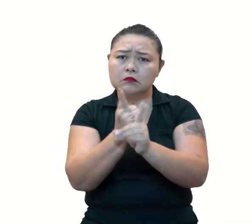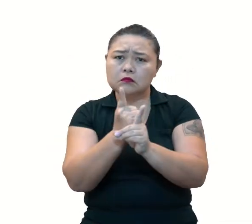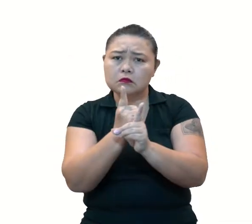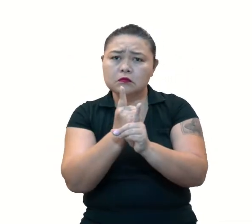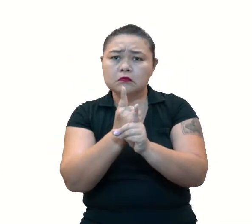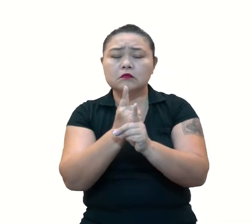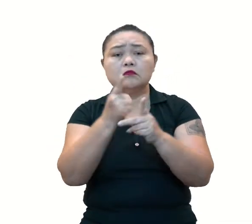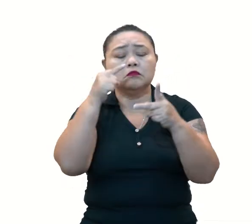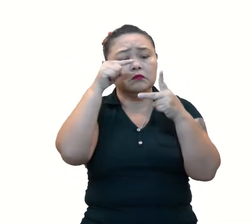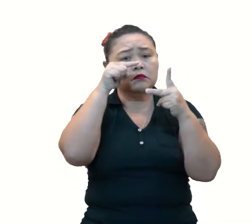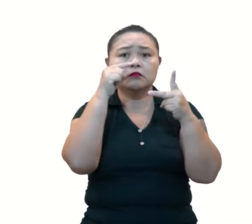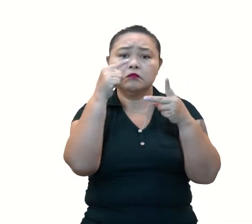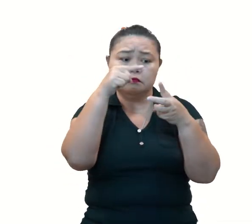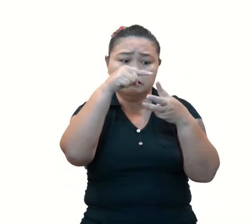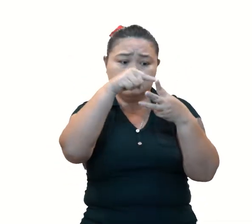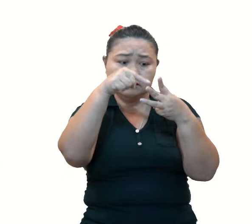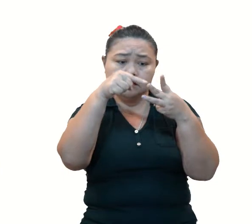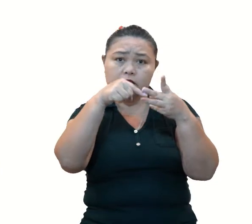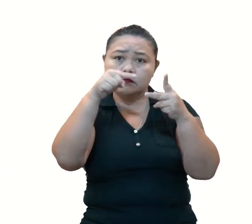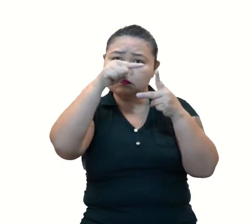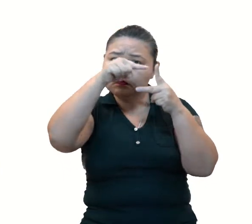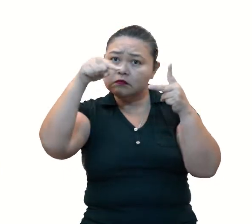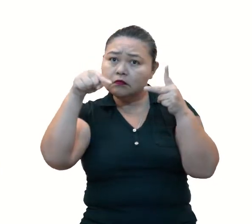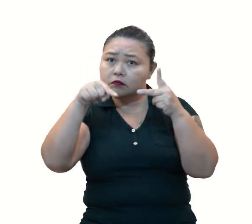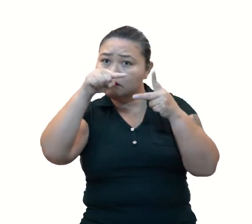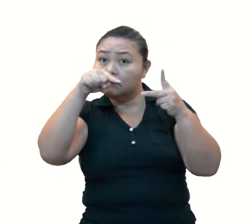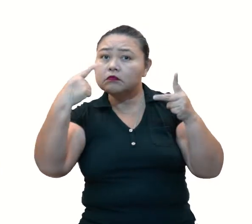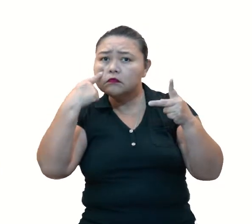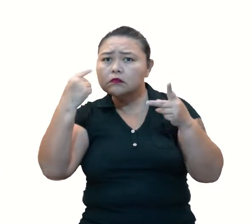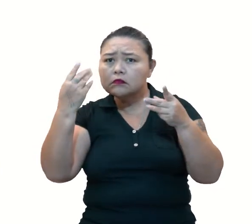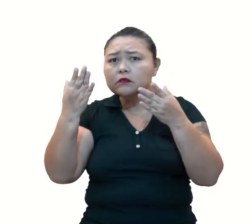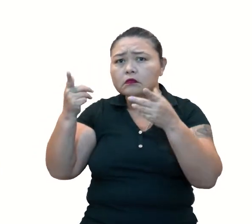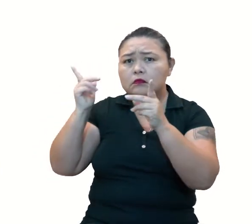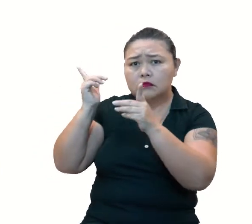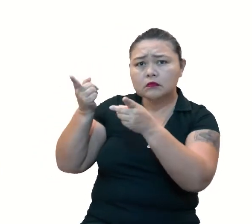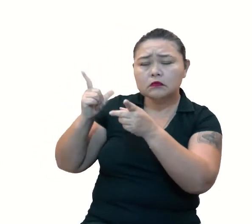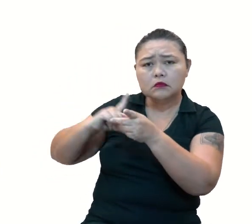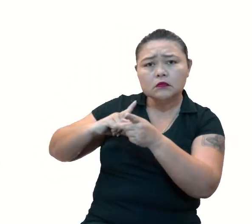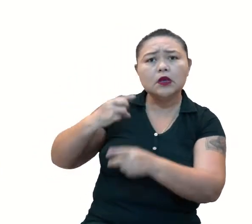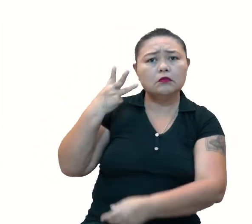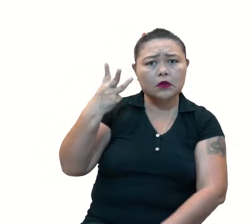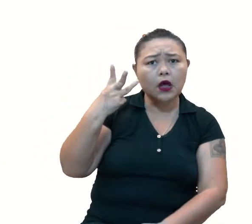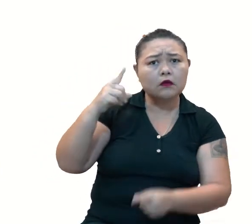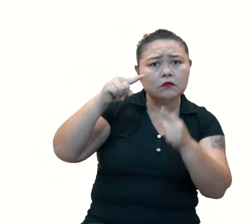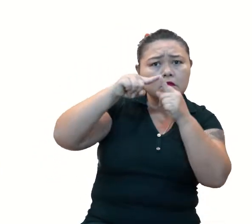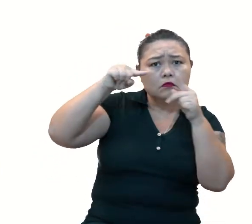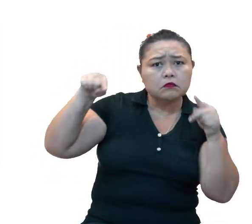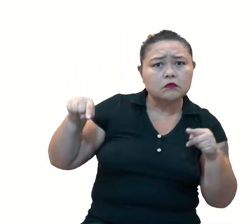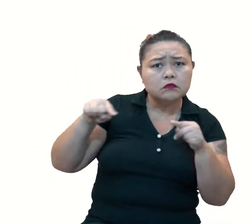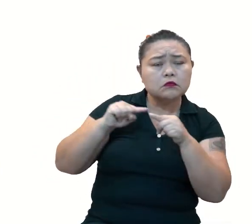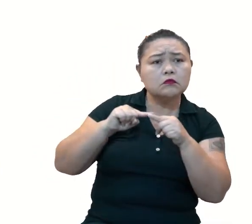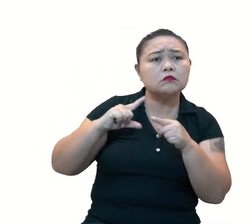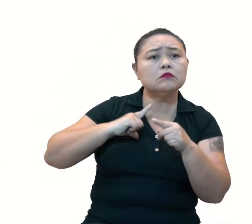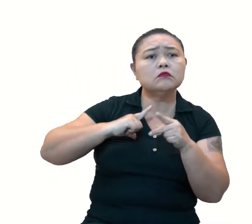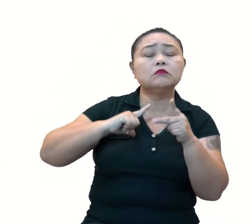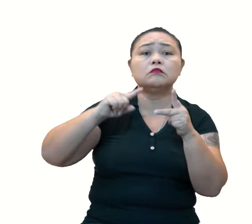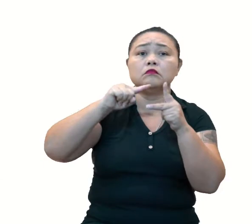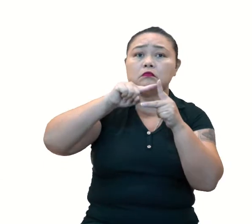3 triângulos nessa figura? Você consegue? Sim. Né? Tem como? Então, primeiro, vamos pintar. Ó. Primeiro a gente